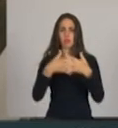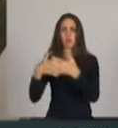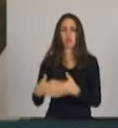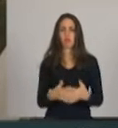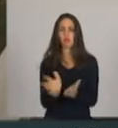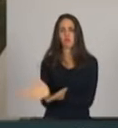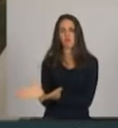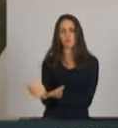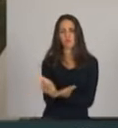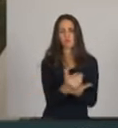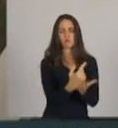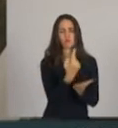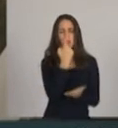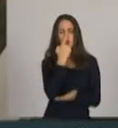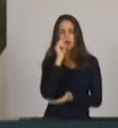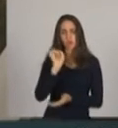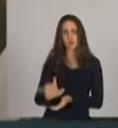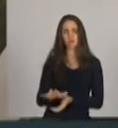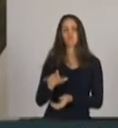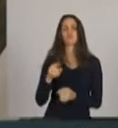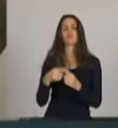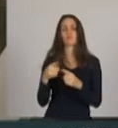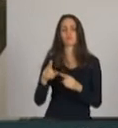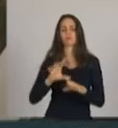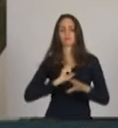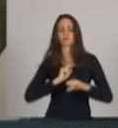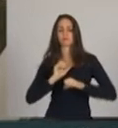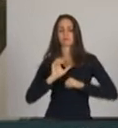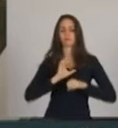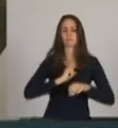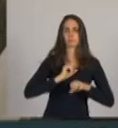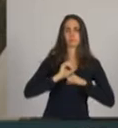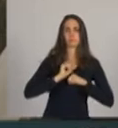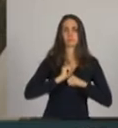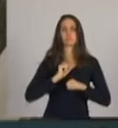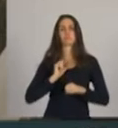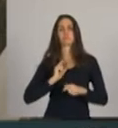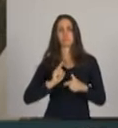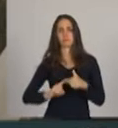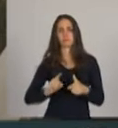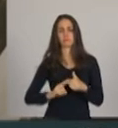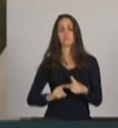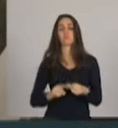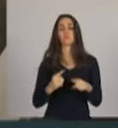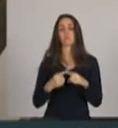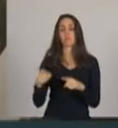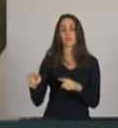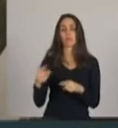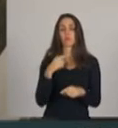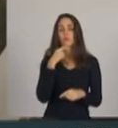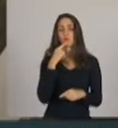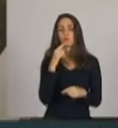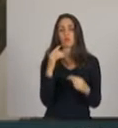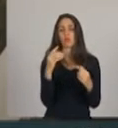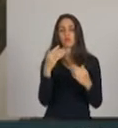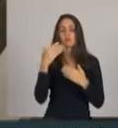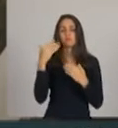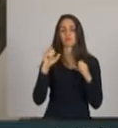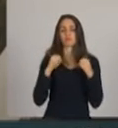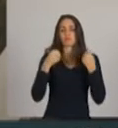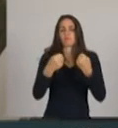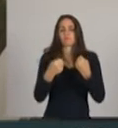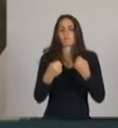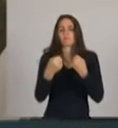coisas que são nocivas a aqueles batalhadores que não têm como se eximir